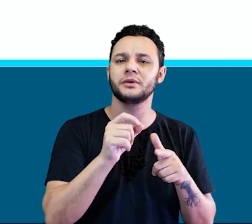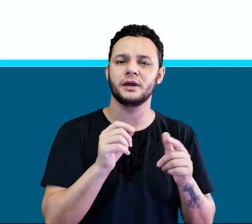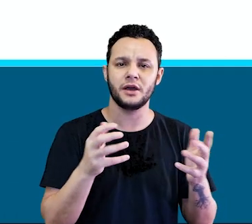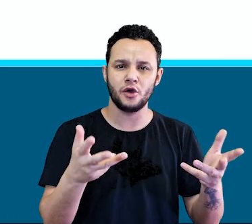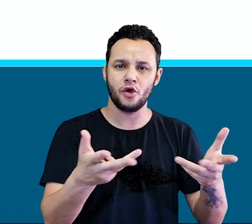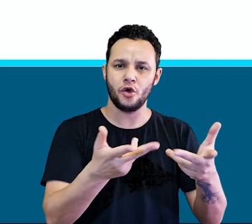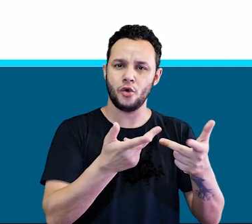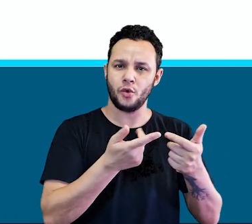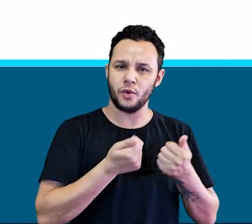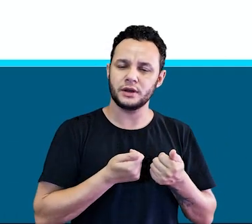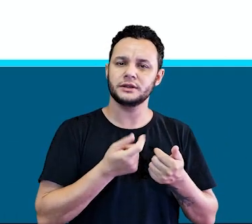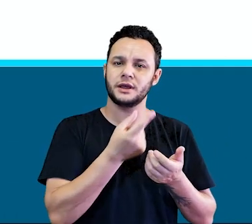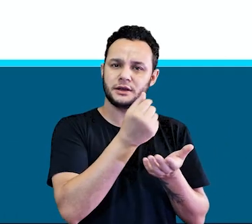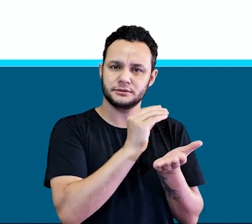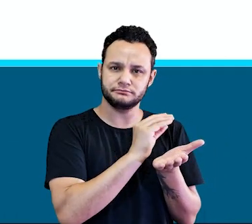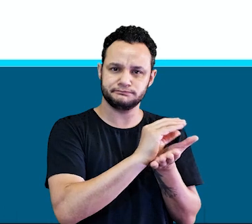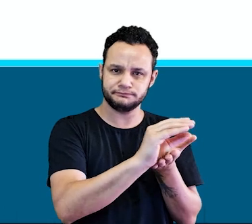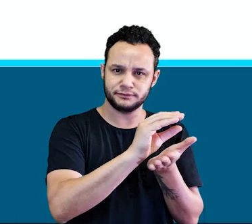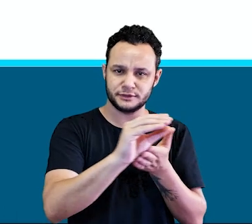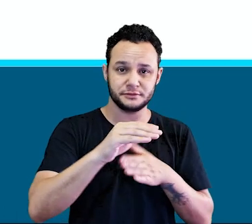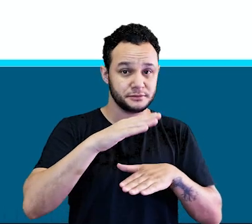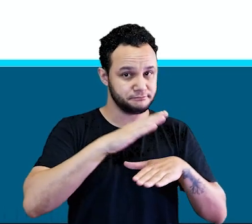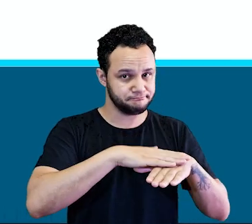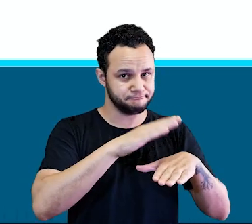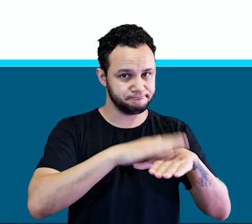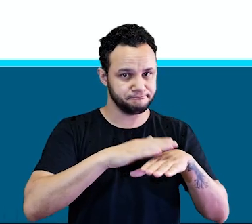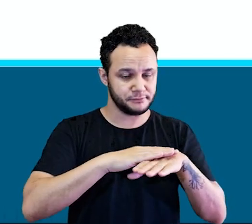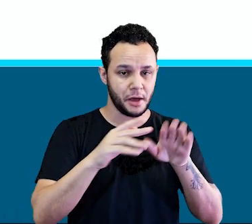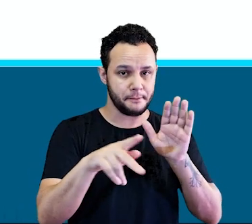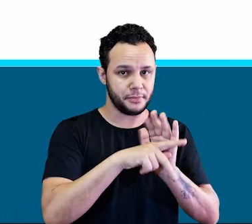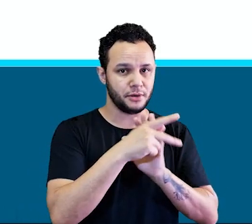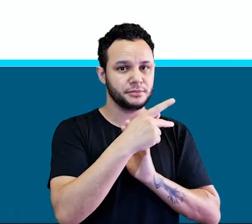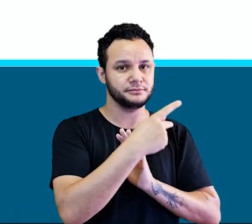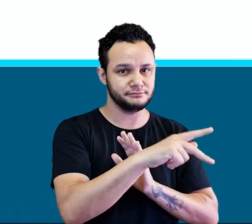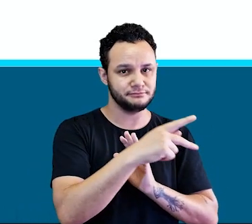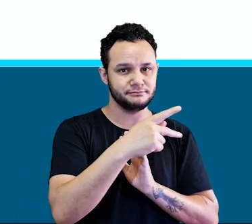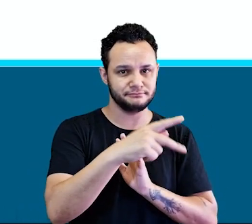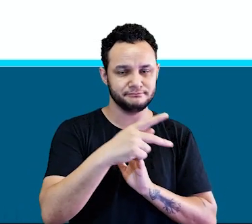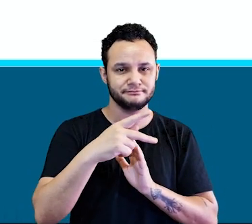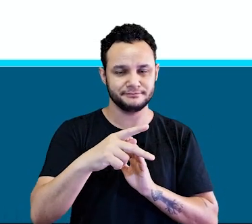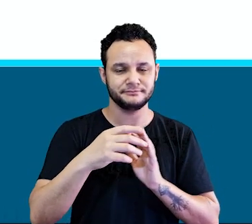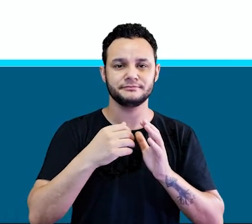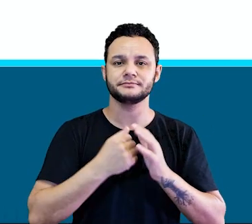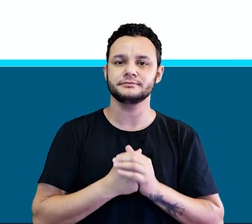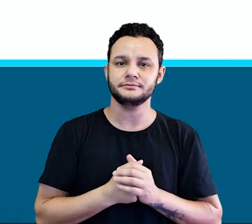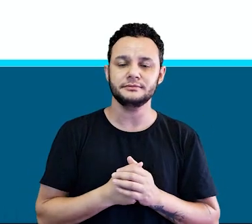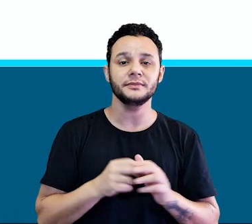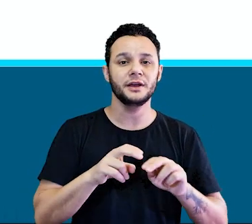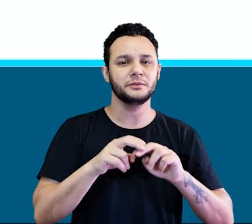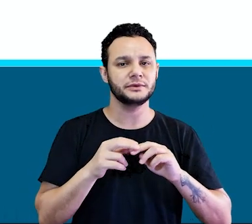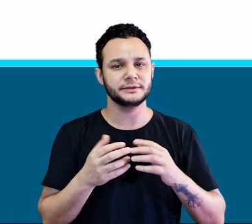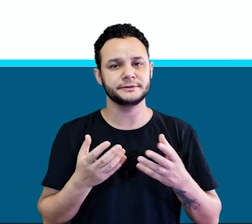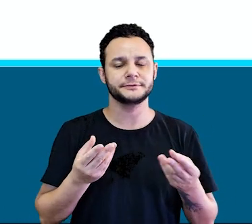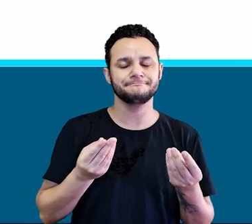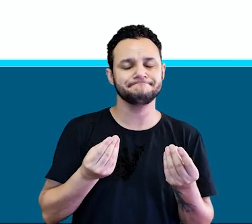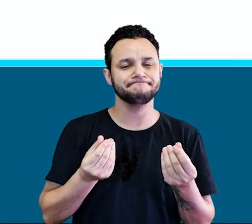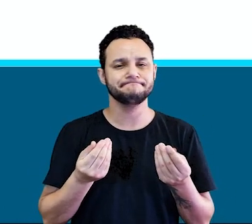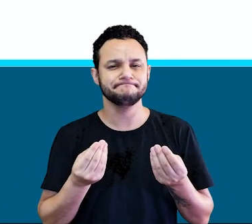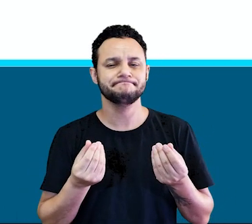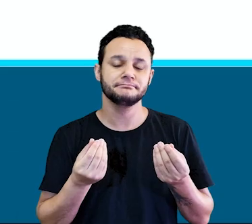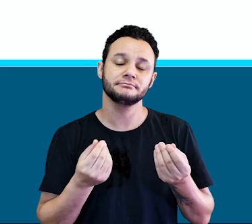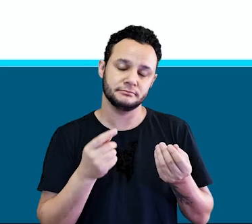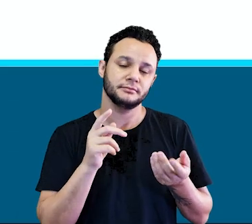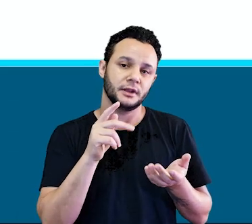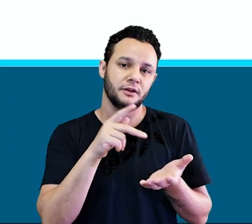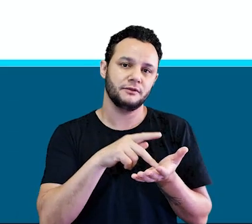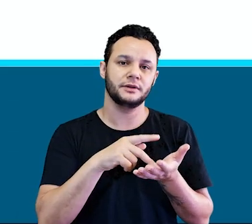ou ao financiamento fosse de cada escola ou de cada município e não do governo federal. Então tem essa atenção,